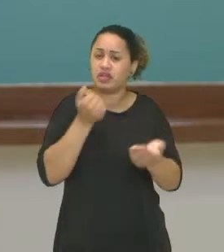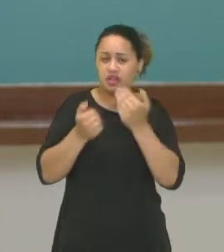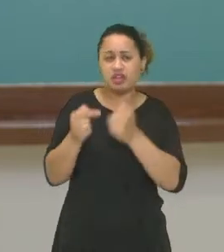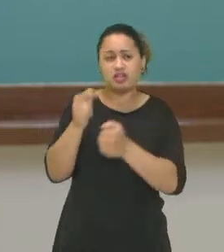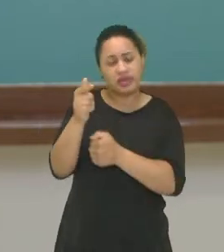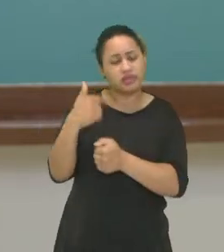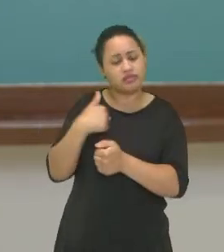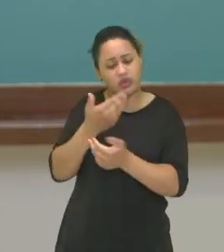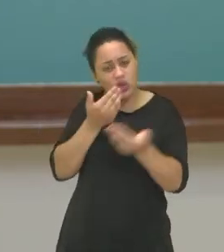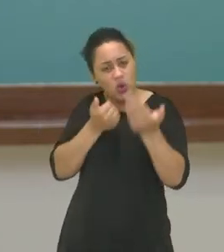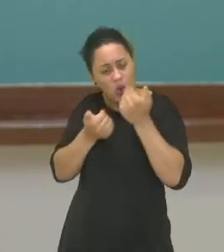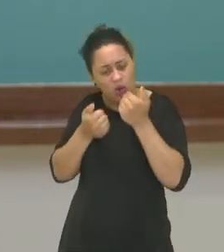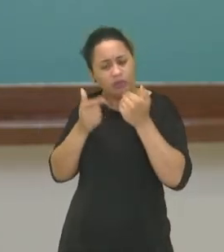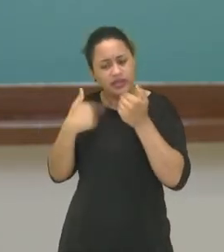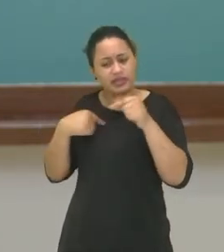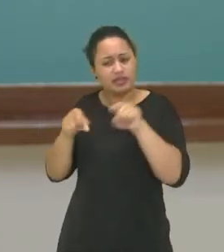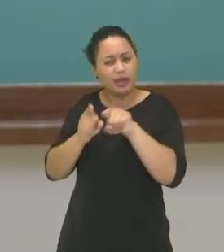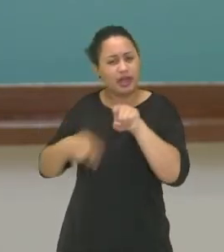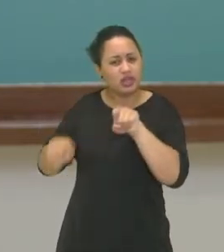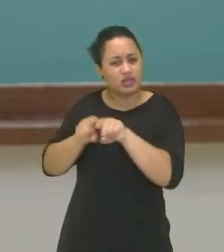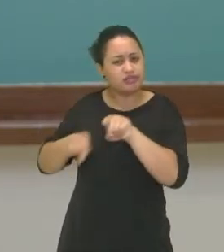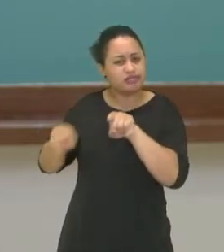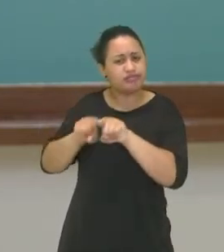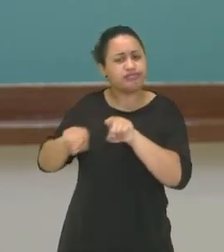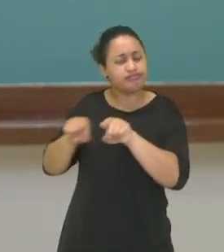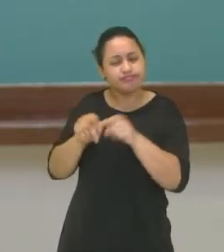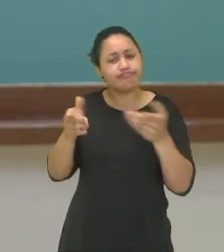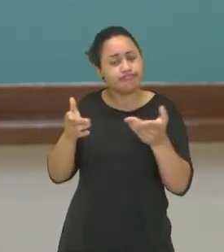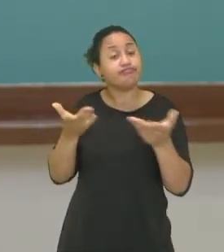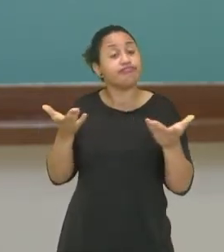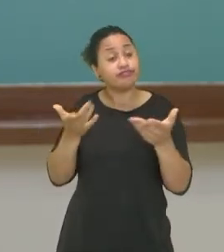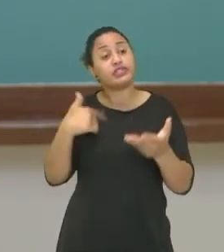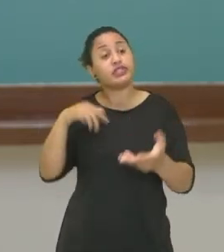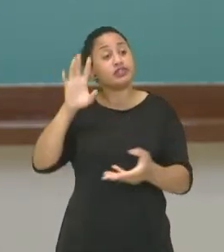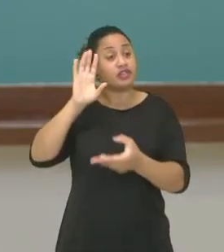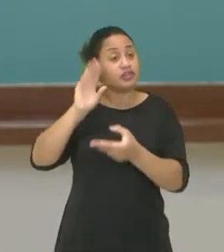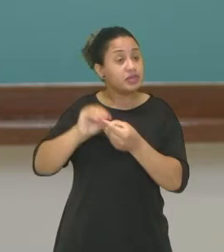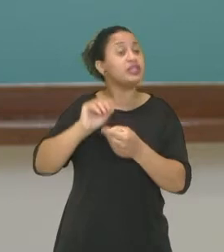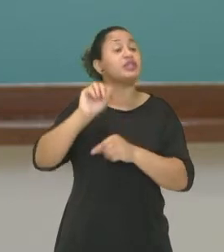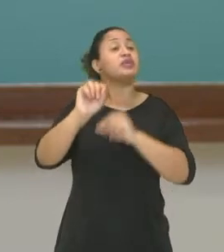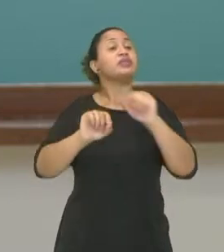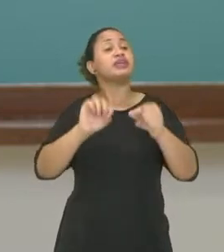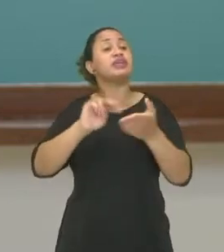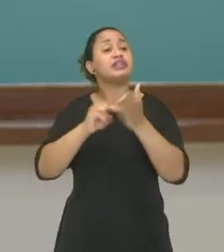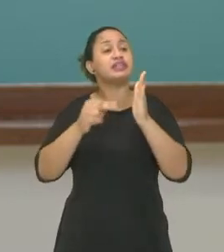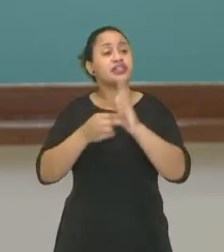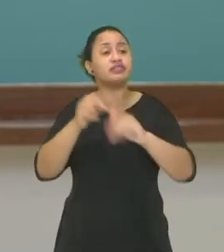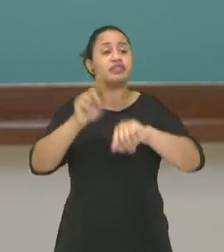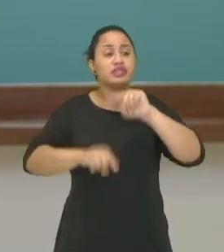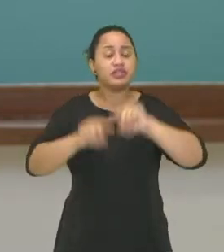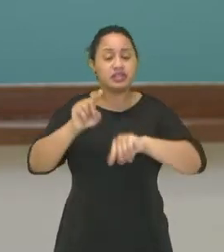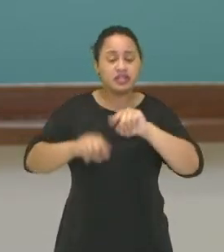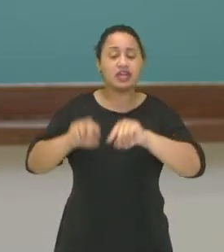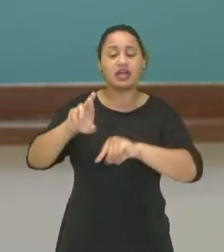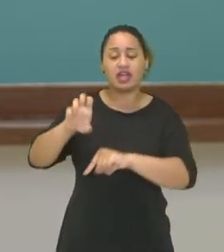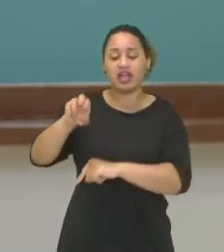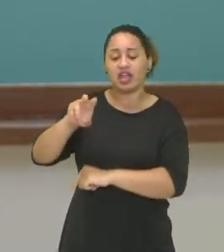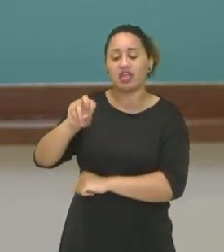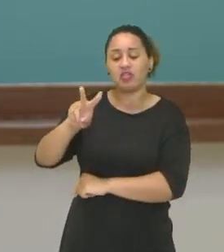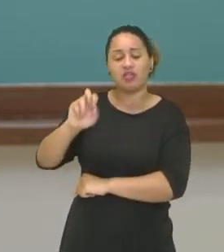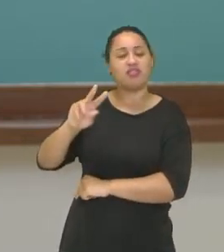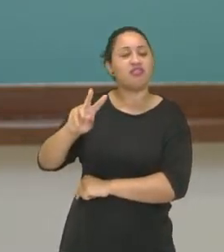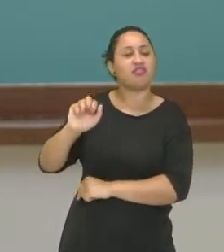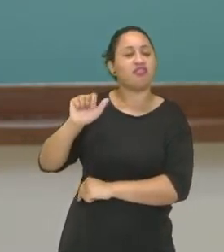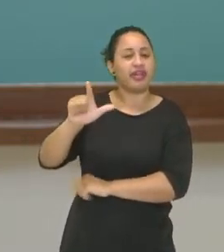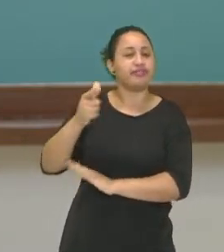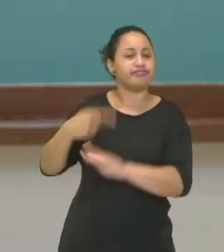são recursos renováveis? Vamos entender exatamente o que seria essa história de produtos, né, de recursos renováveis.